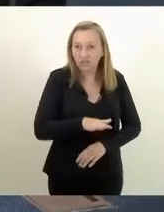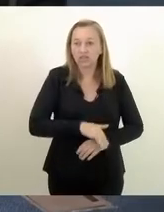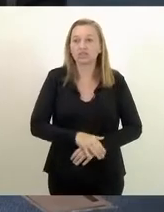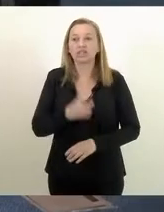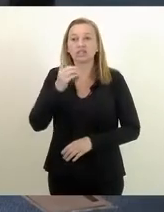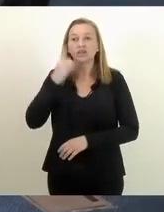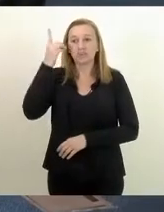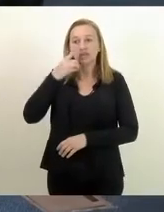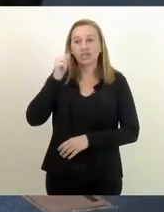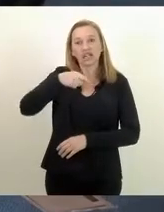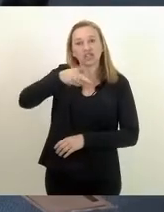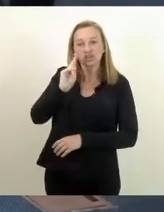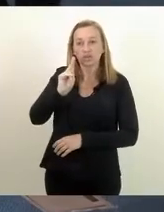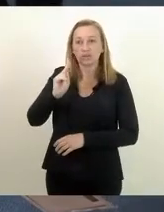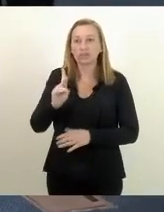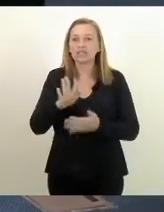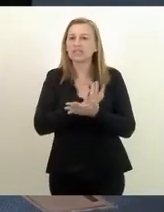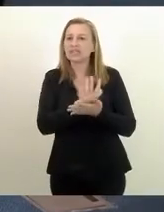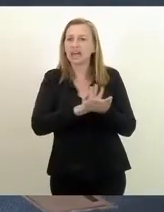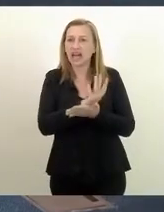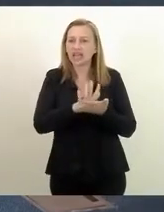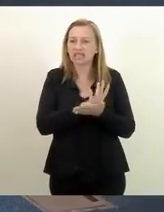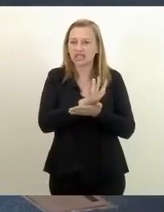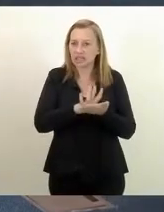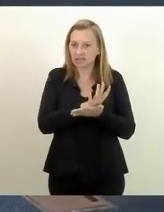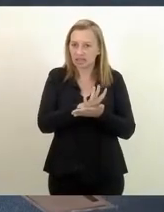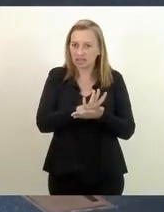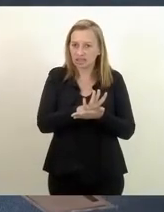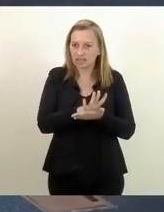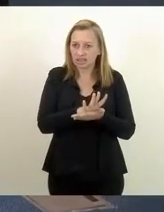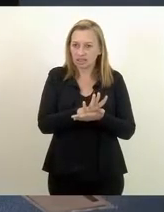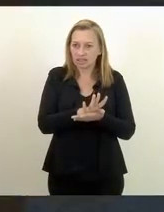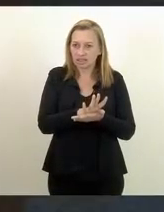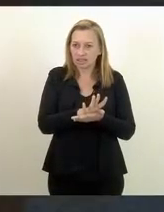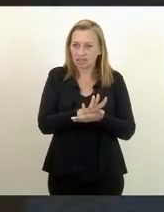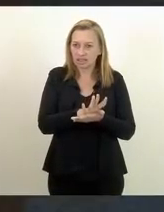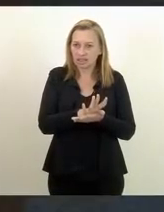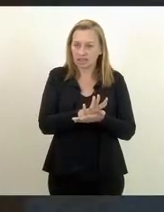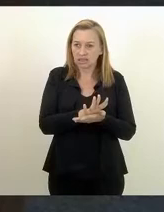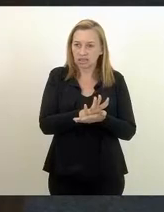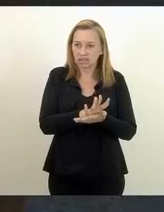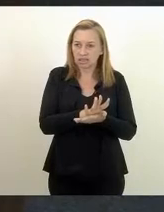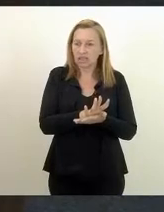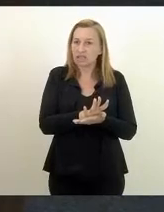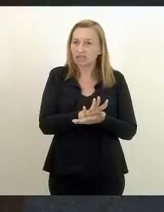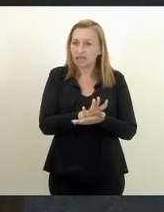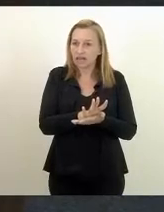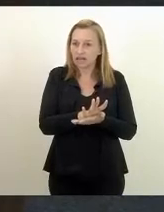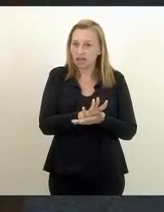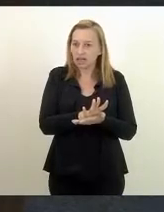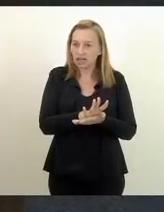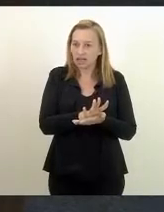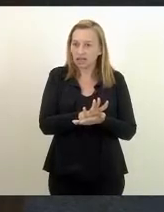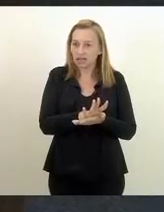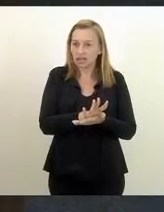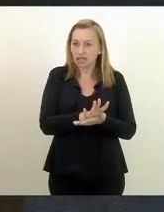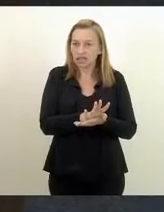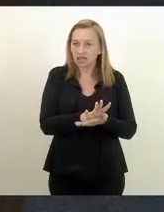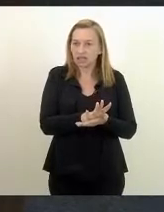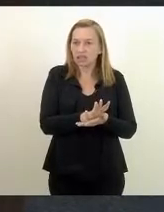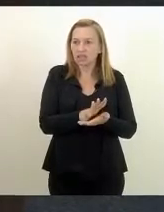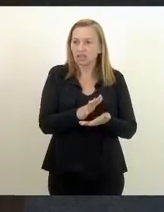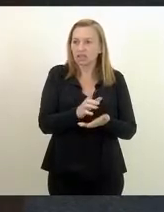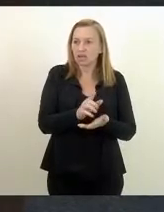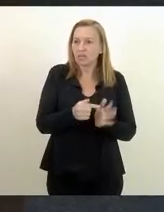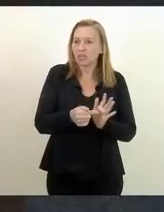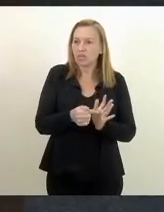Deputada Alexandre Kino, que nada justifica o mau atendimento de uma mãe desesperada